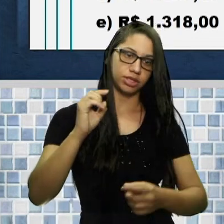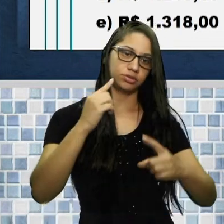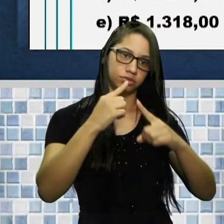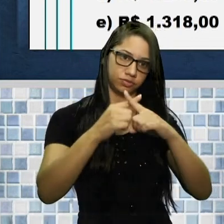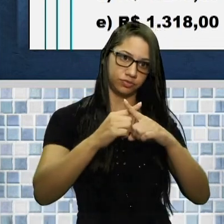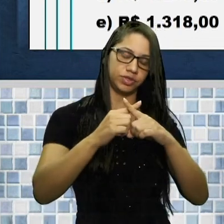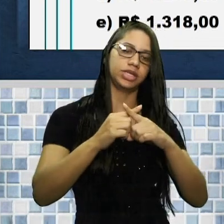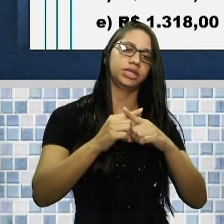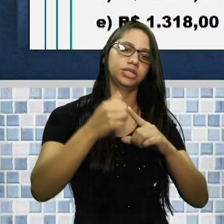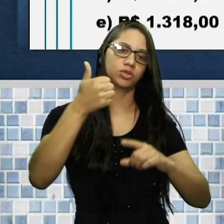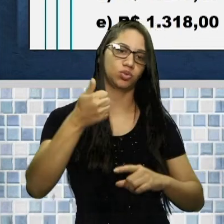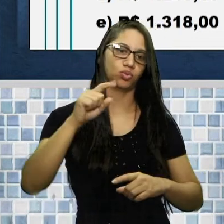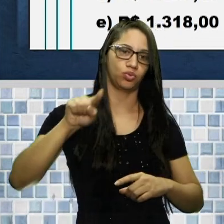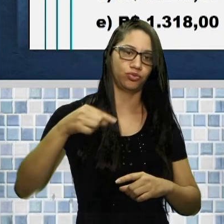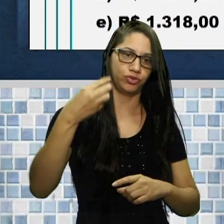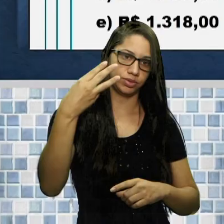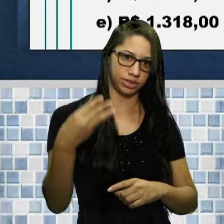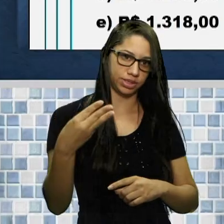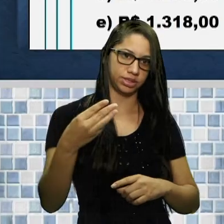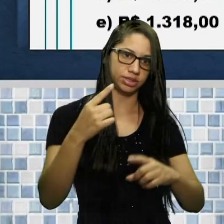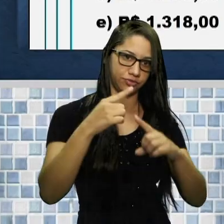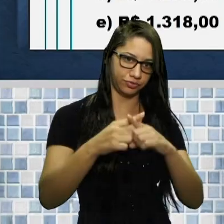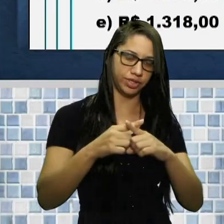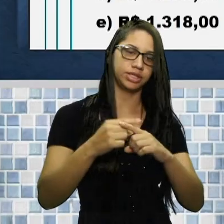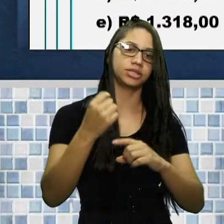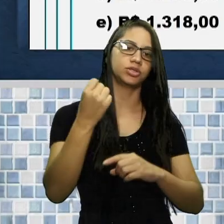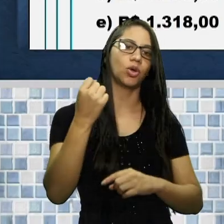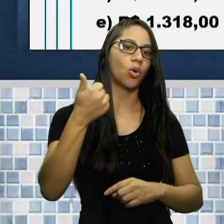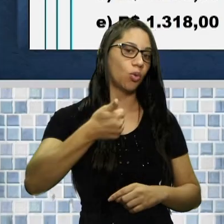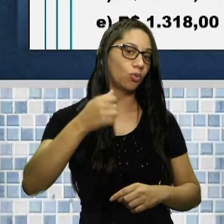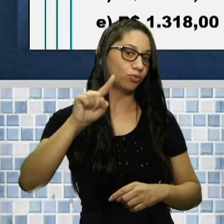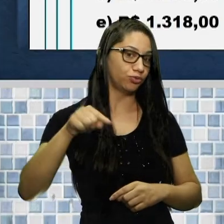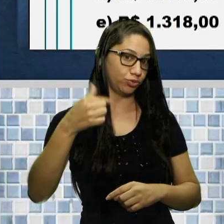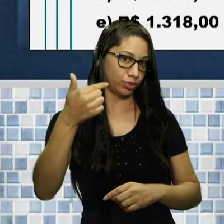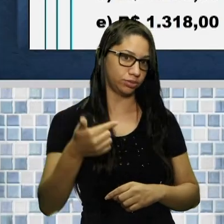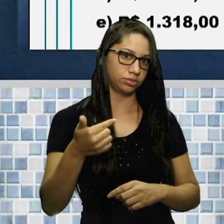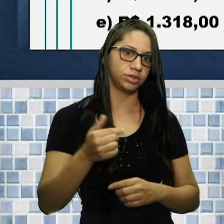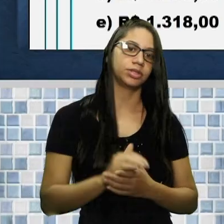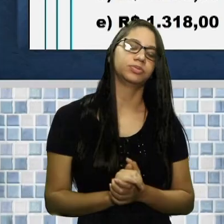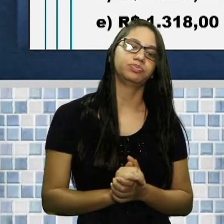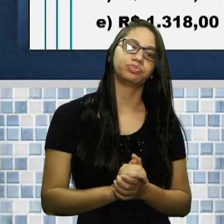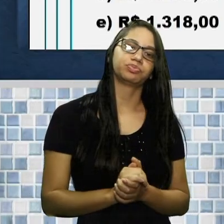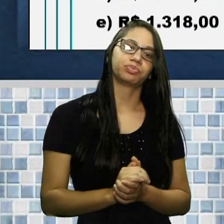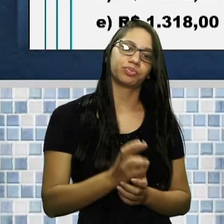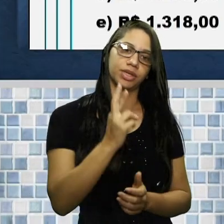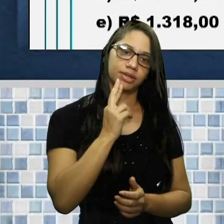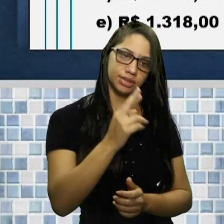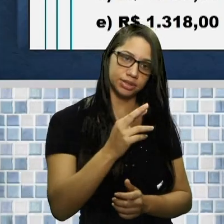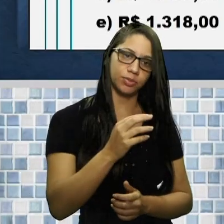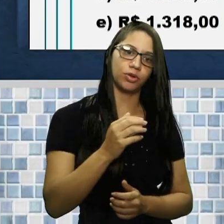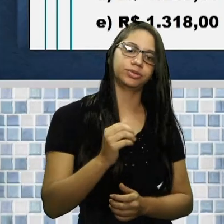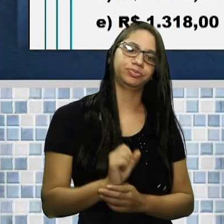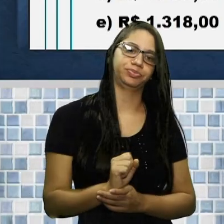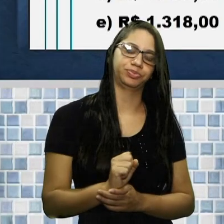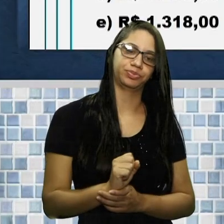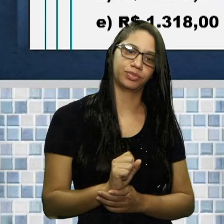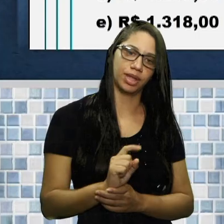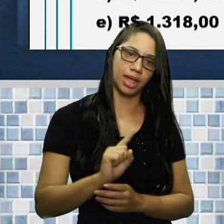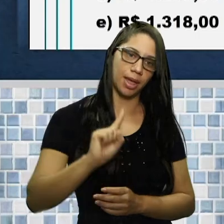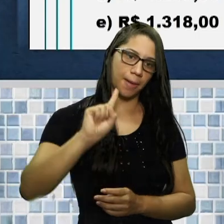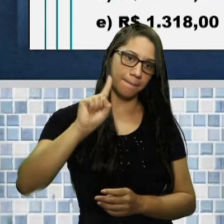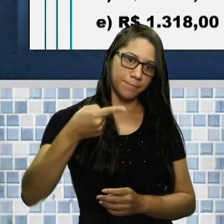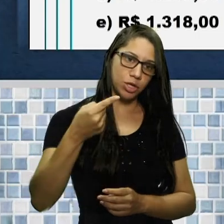Então, nós temos ali 800 vezes 1,3 vezes 1,2. Encontramos o preço